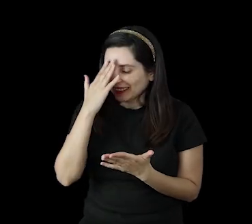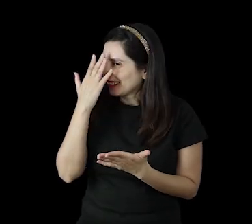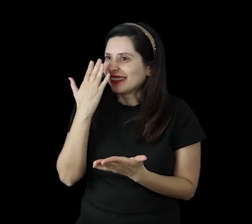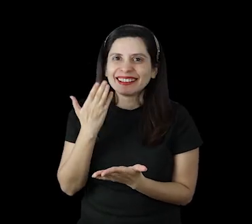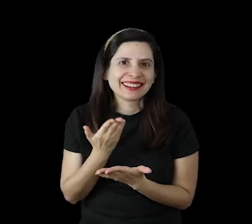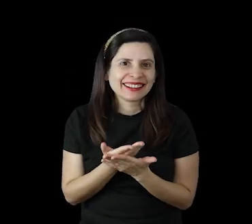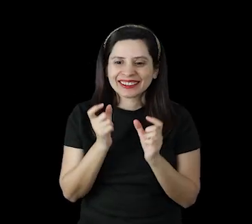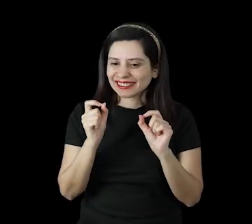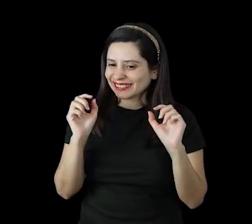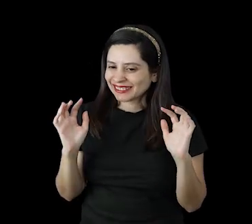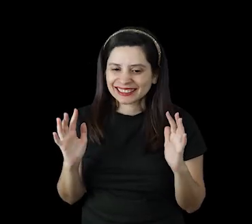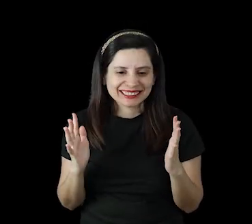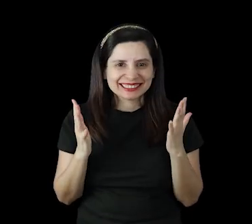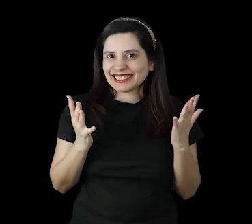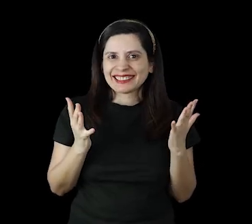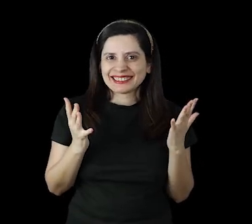o que está acontecendo?".